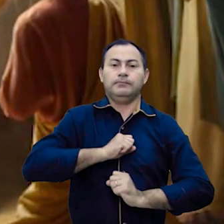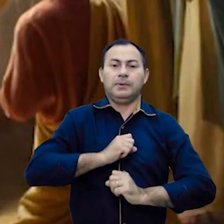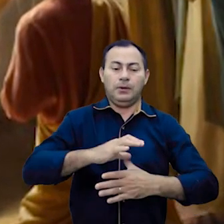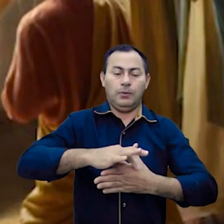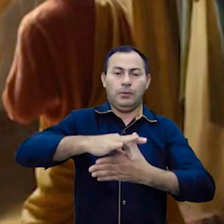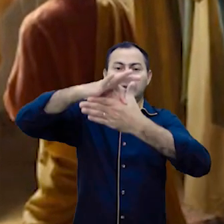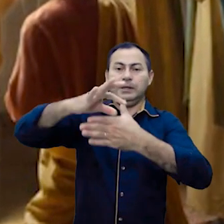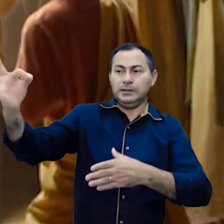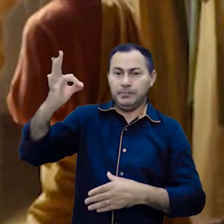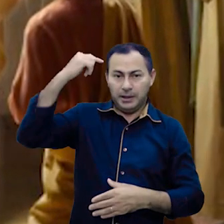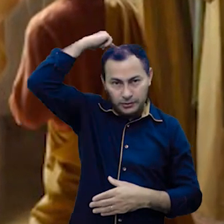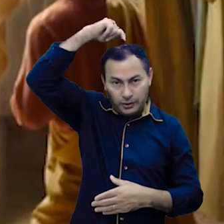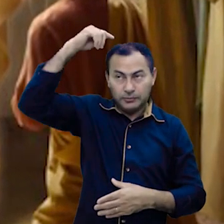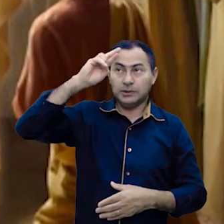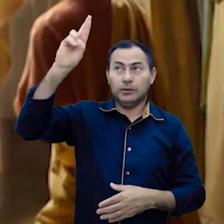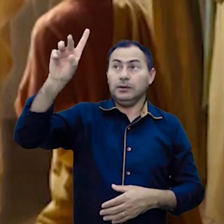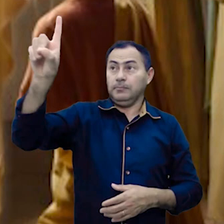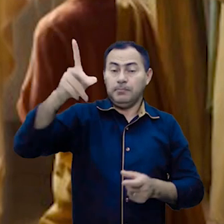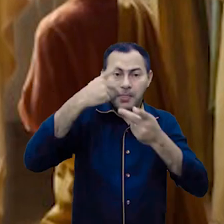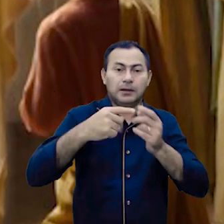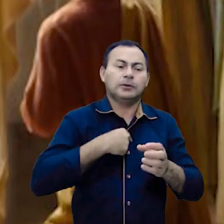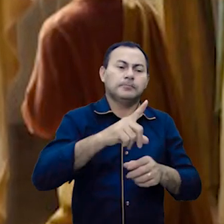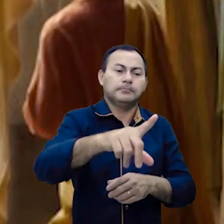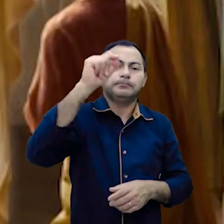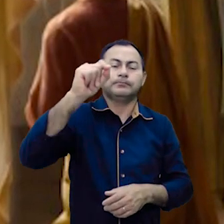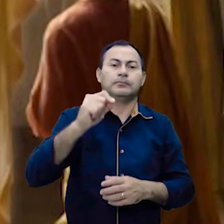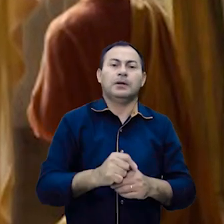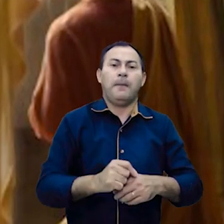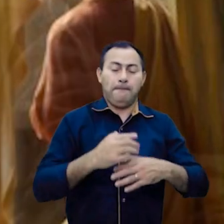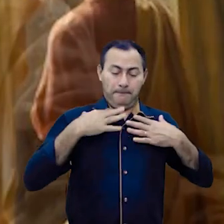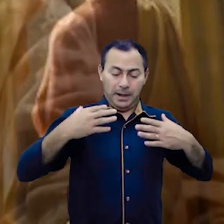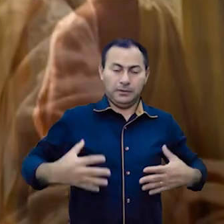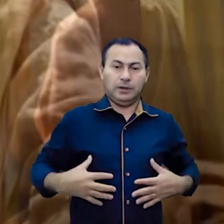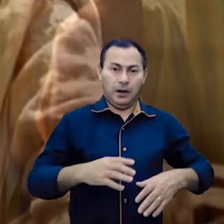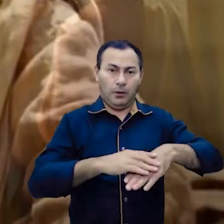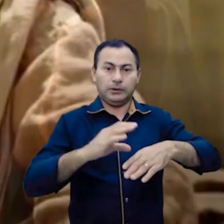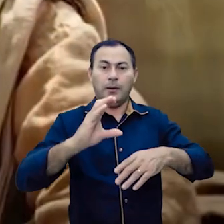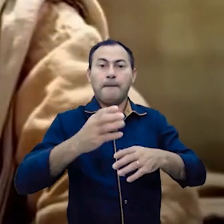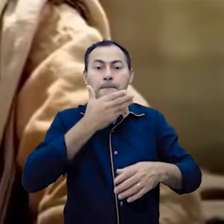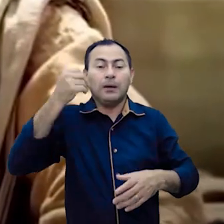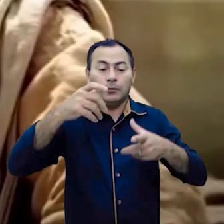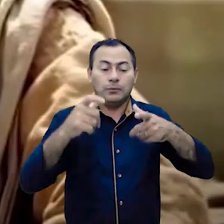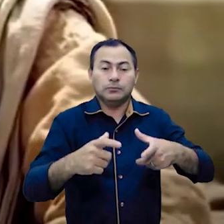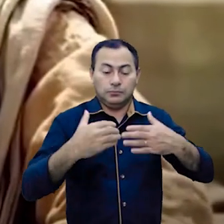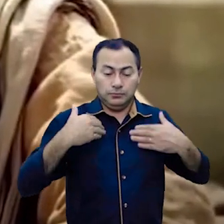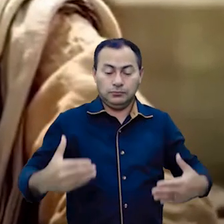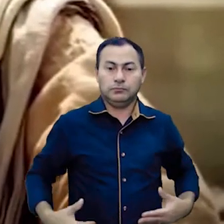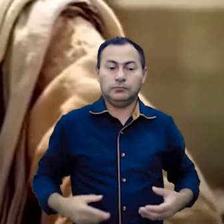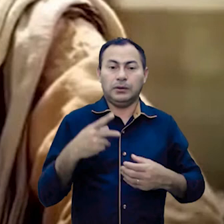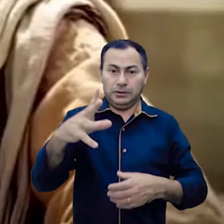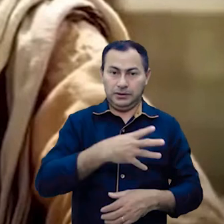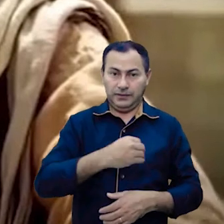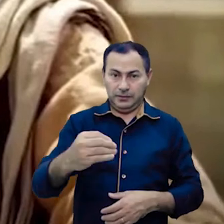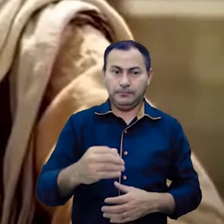necessidades do sacerdote o líder espiritual o Senhor Deus disse eu tenho designado o peito e a coxa ou seja a melhor parte